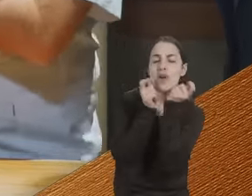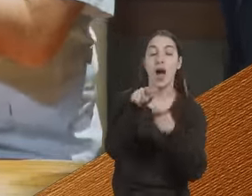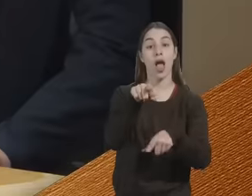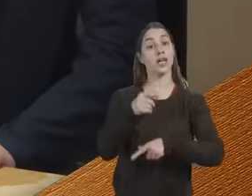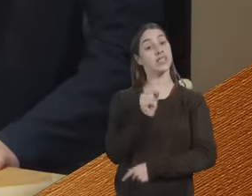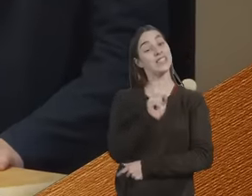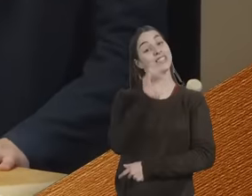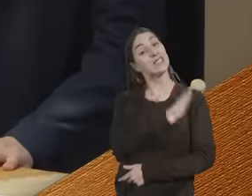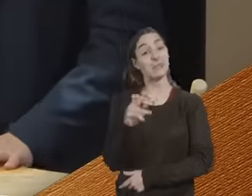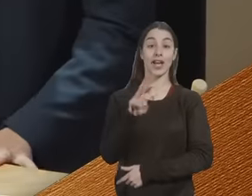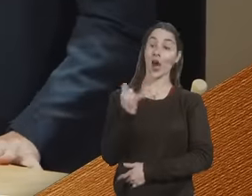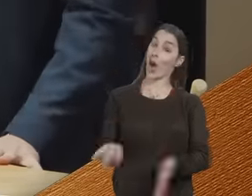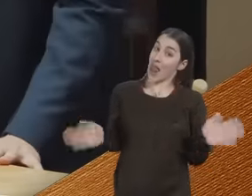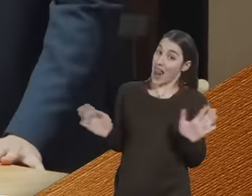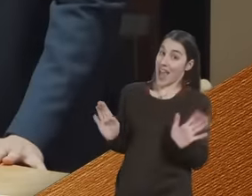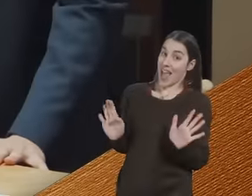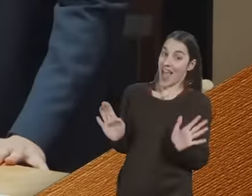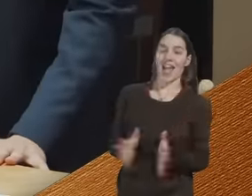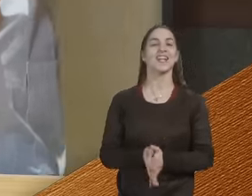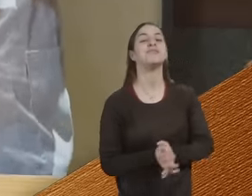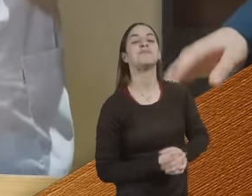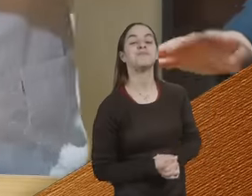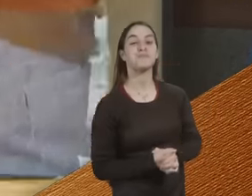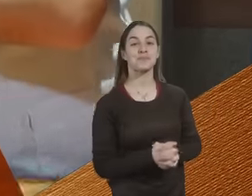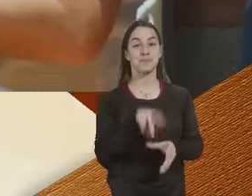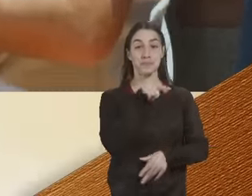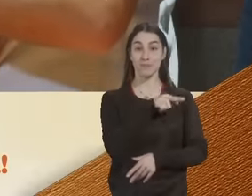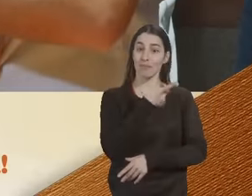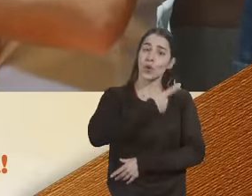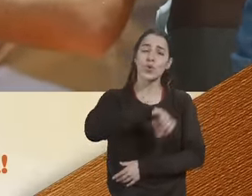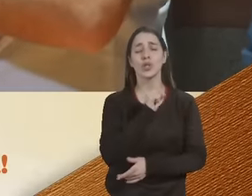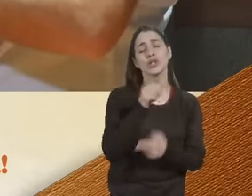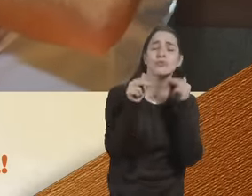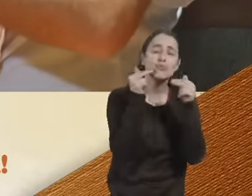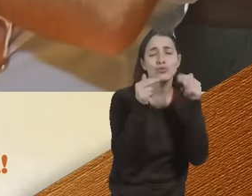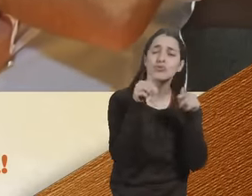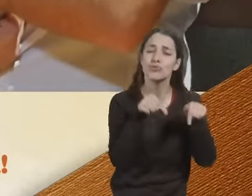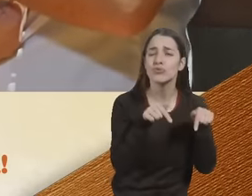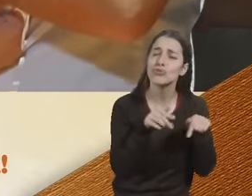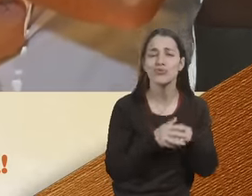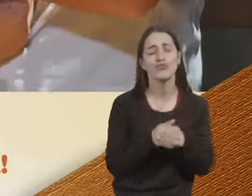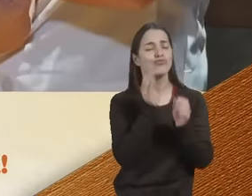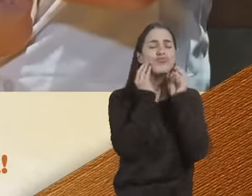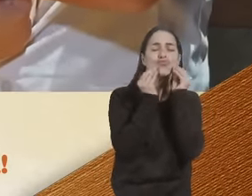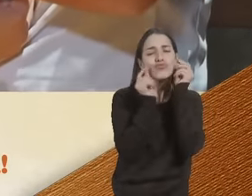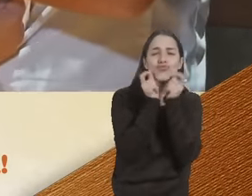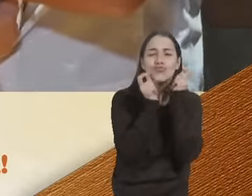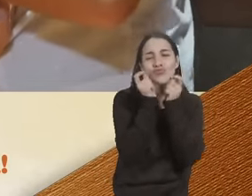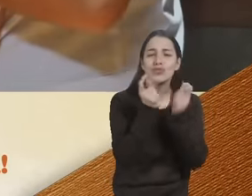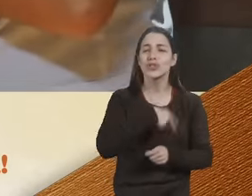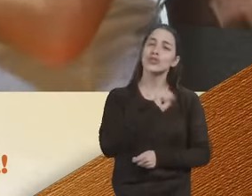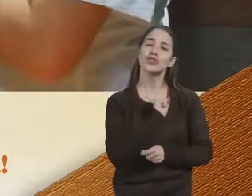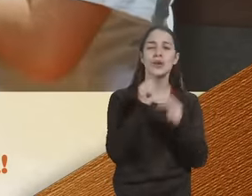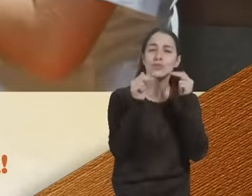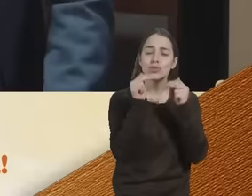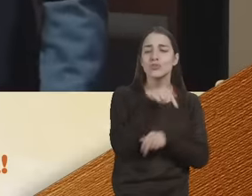o Jimmy. Opa, olá, olha Jimmy. Ele a dizer o nome que ali. Quem é que vai ser o nosso almocinho hoje? Só falta falar. Quem é que vai ser o